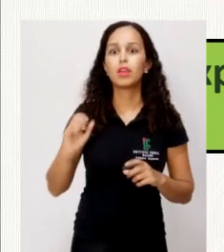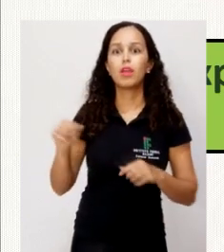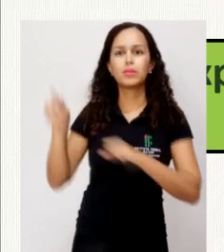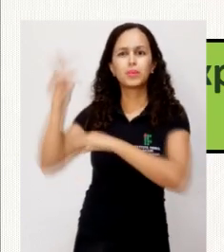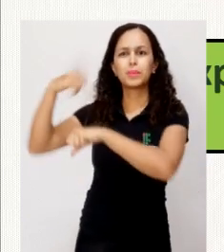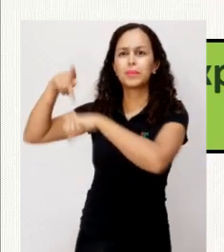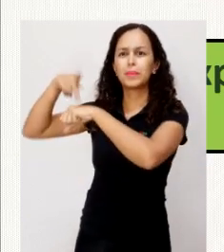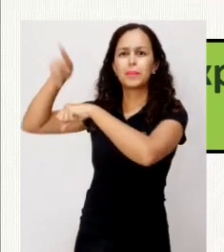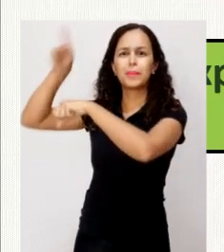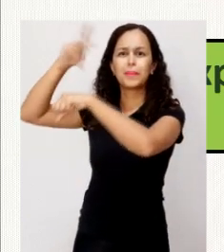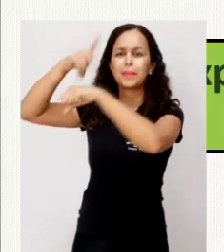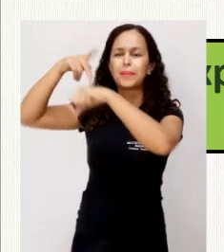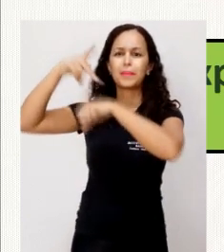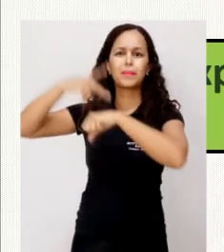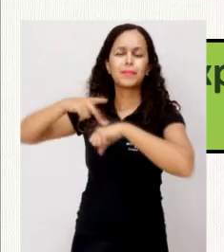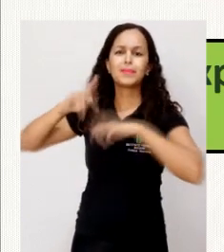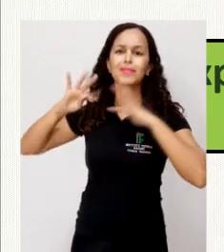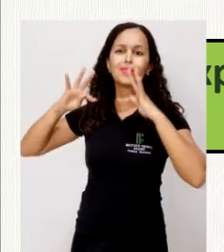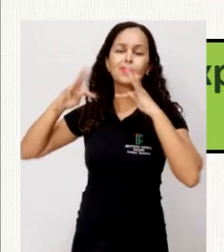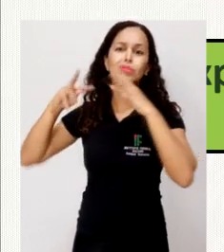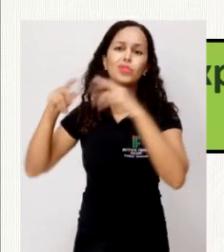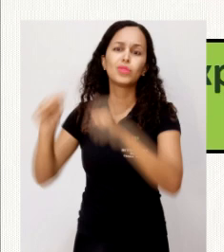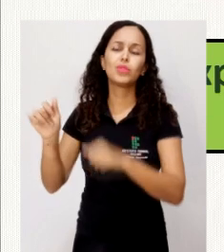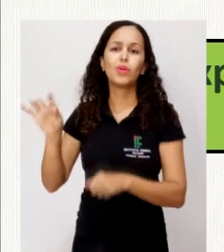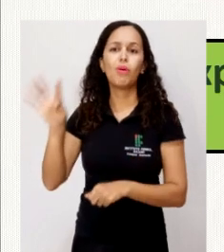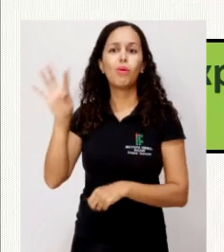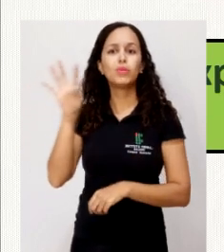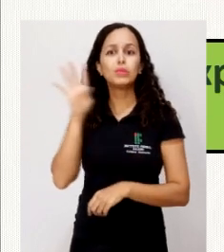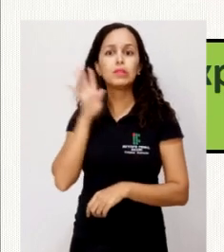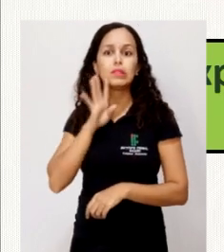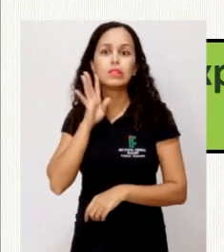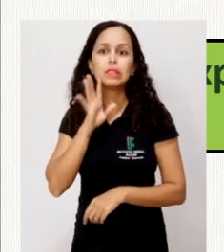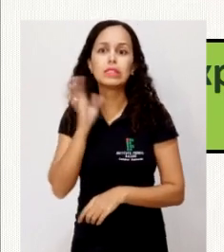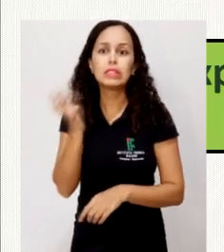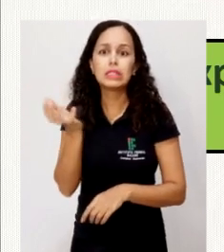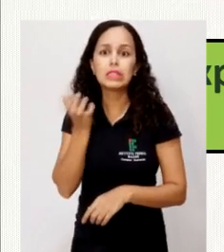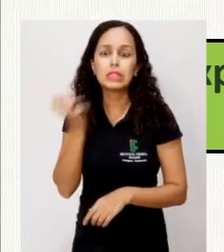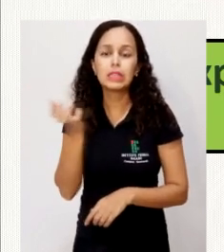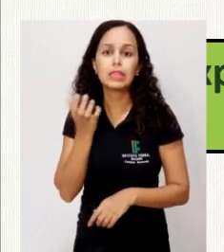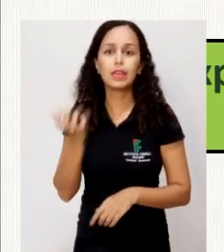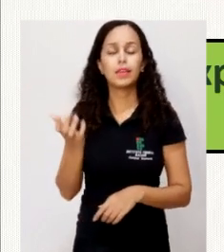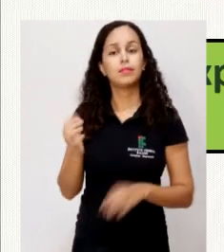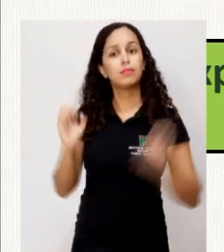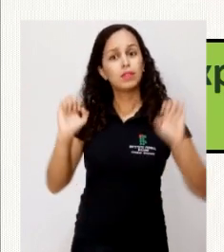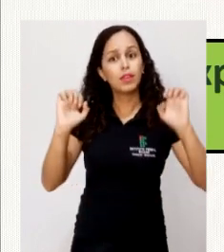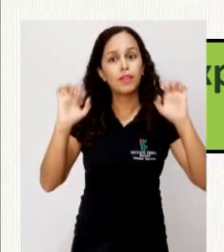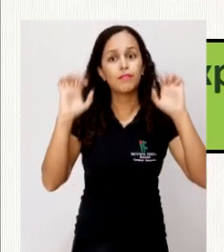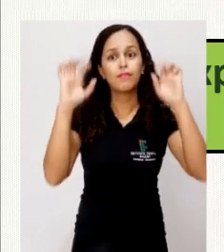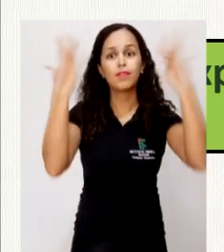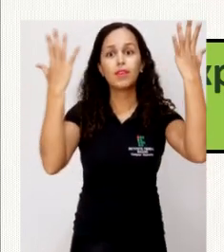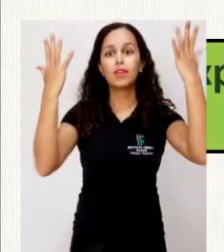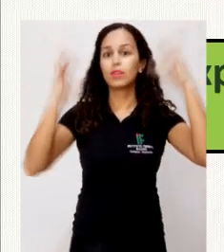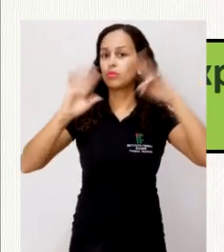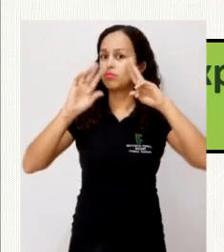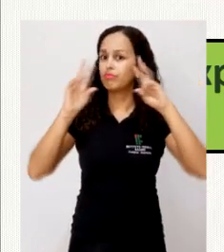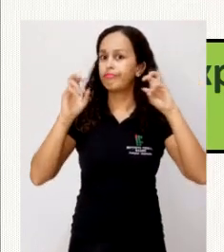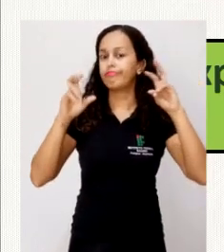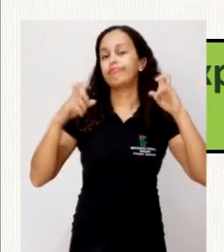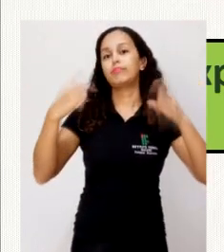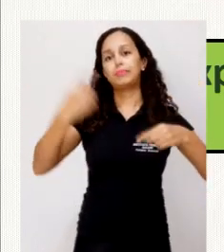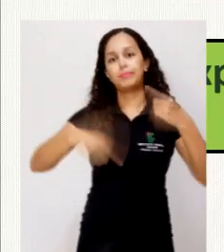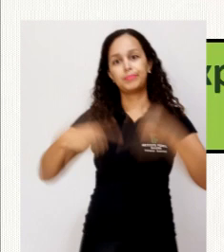de interesse internacional, participou de algumas conferências, de alguns eventos para ser debatido, e